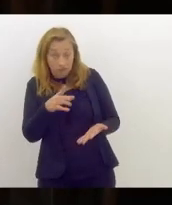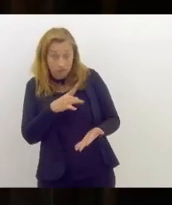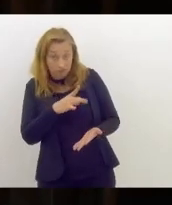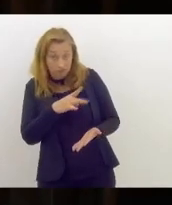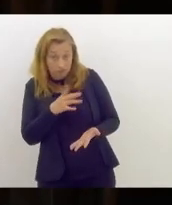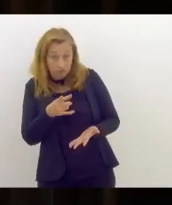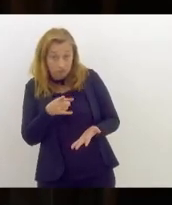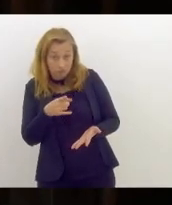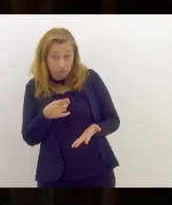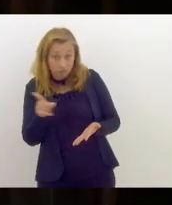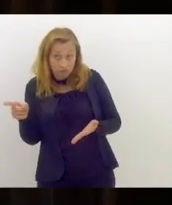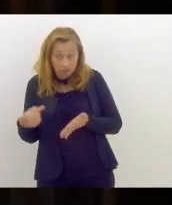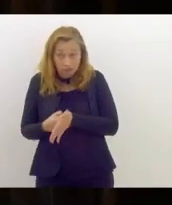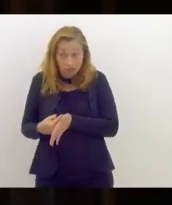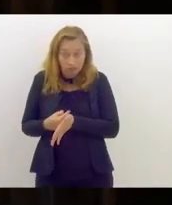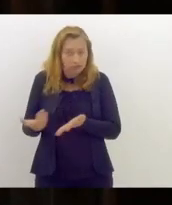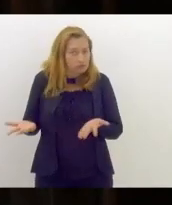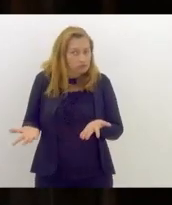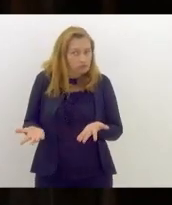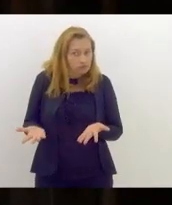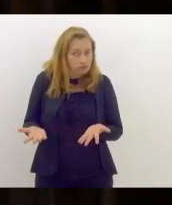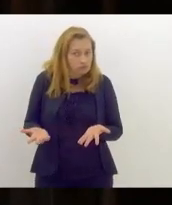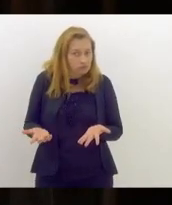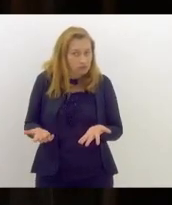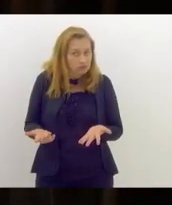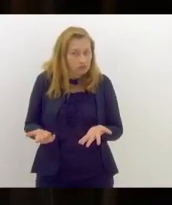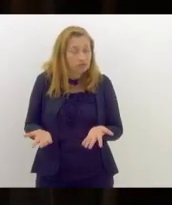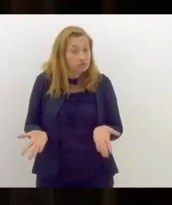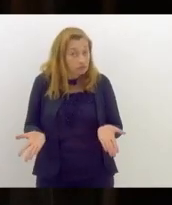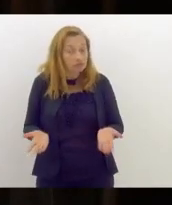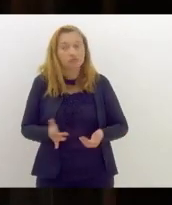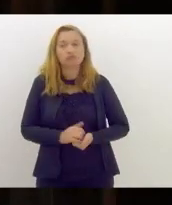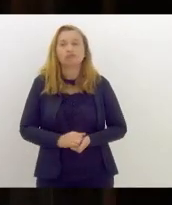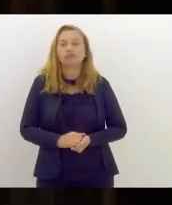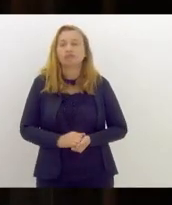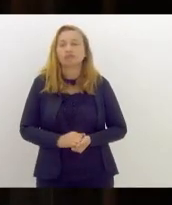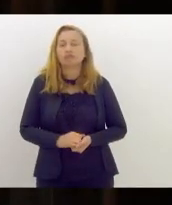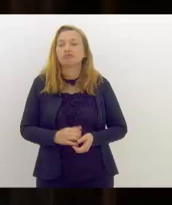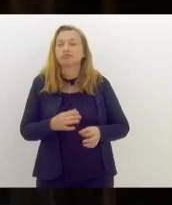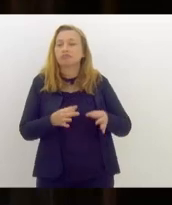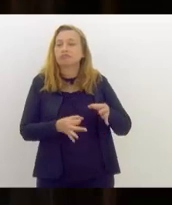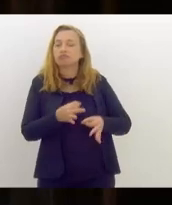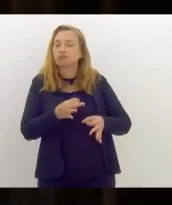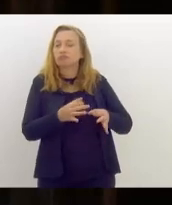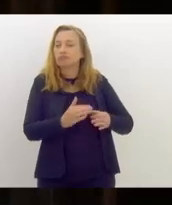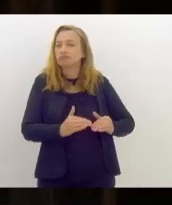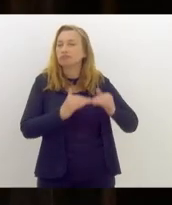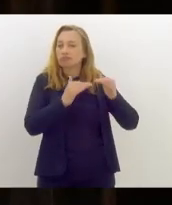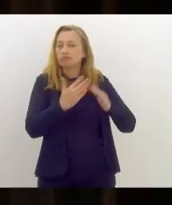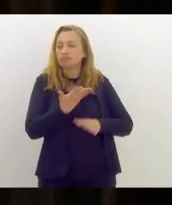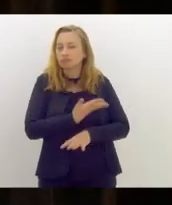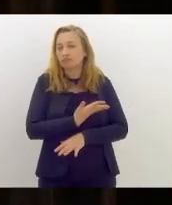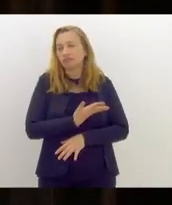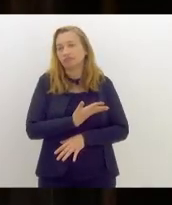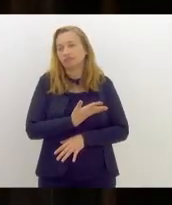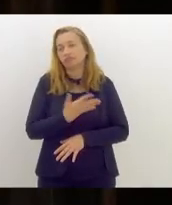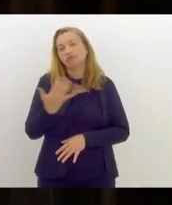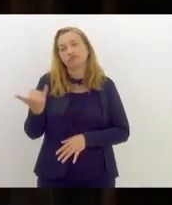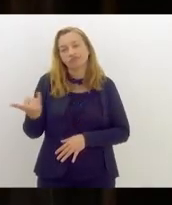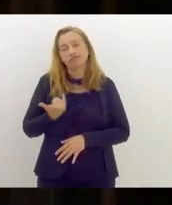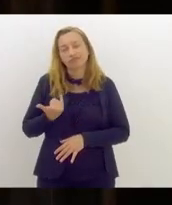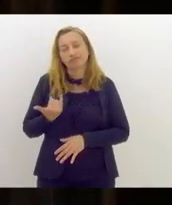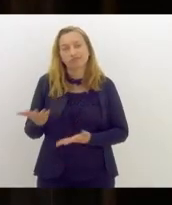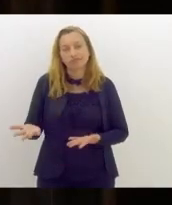de ser fiscalizado nós estamos aqui é para ser fiscalizado mesmo não é até Desembargador amigo meu veio me contestar